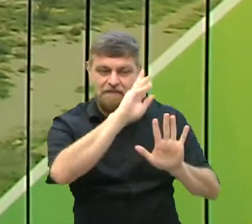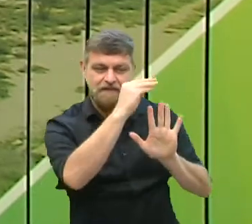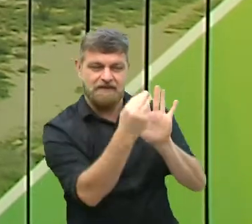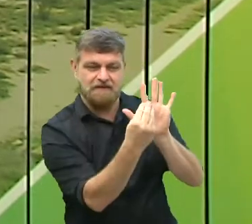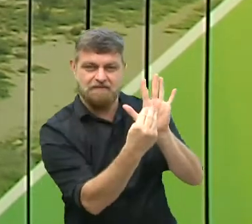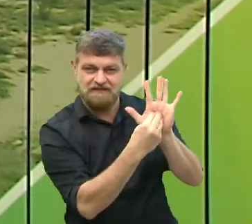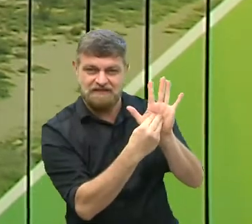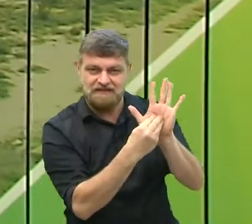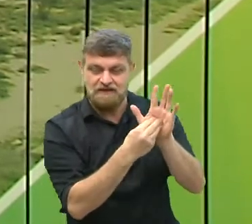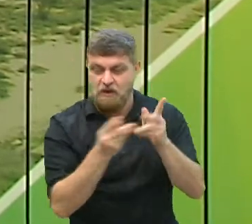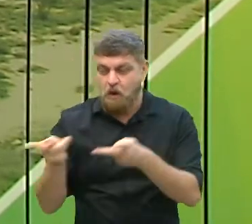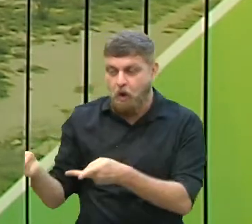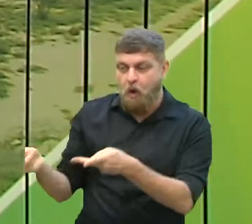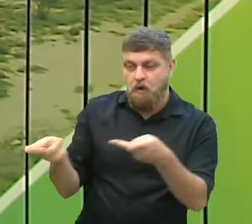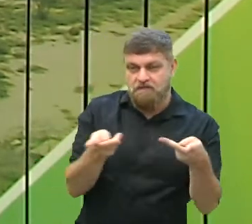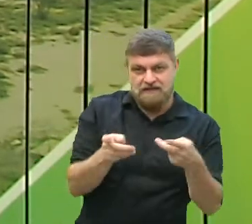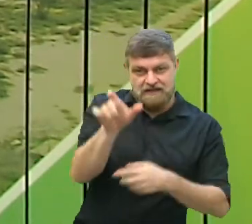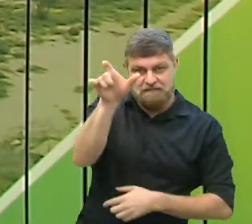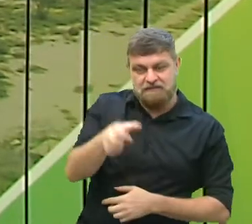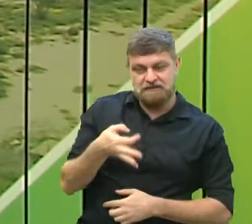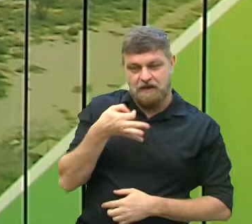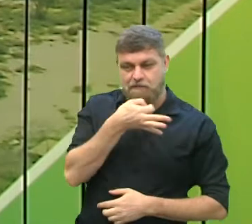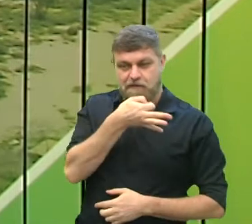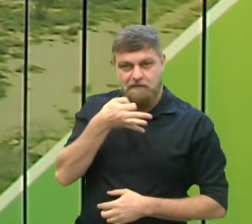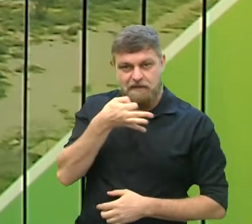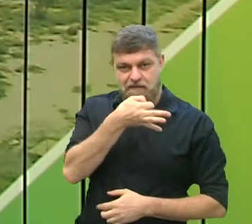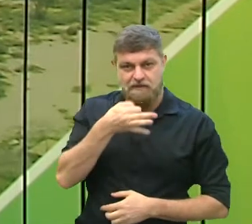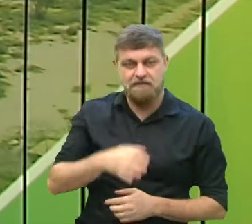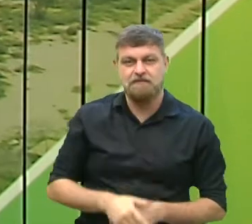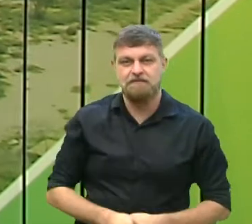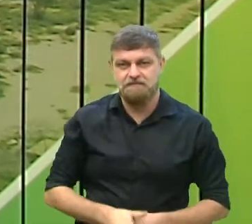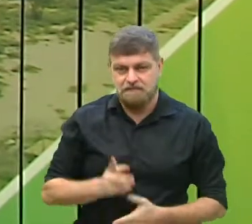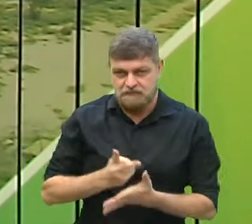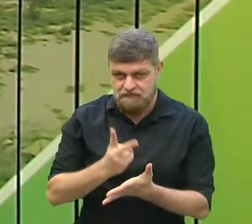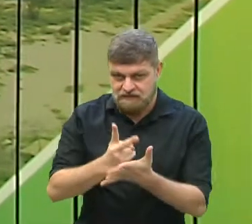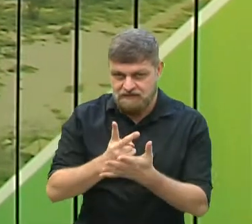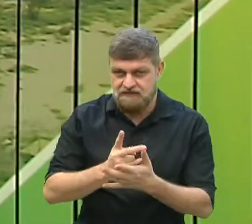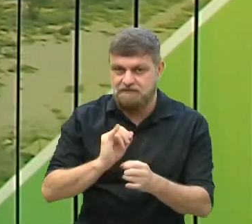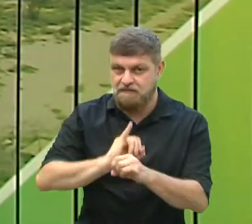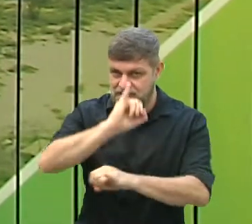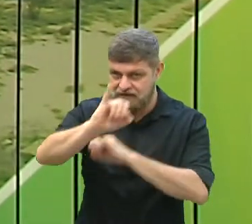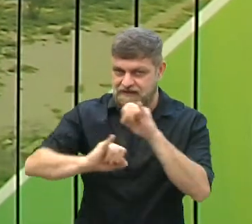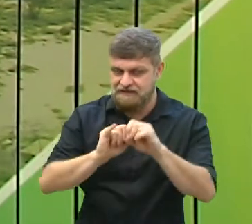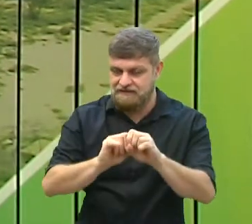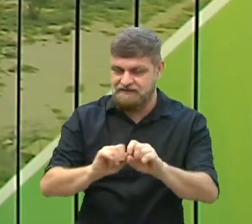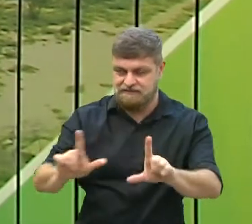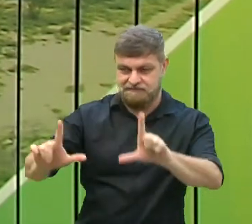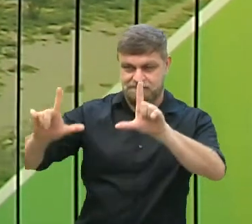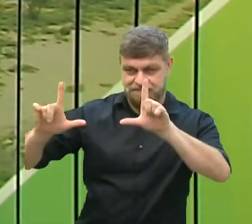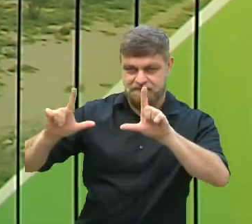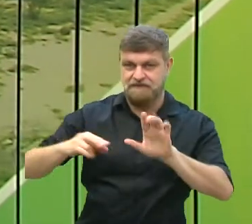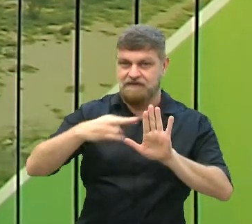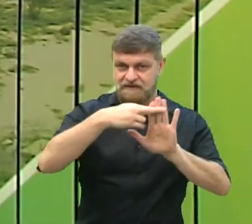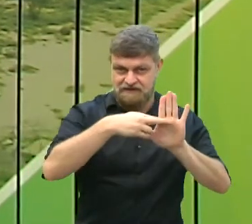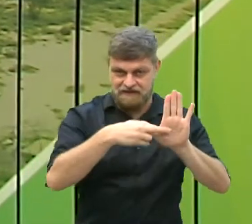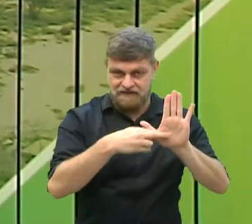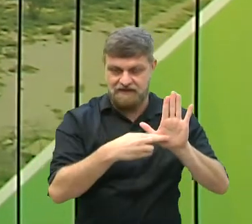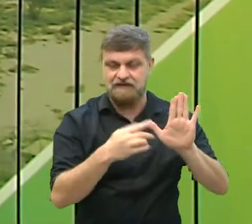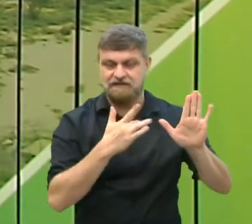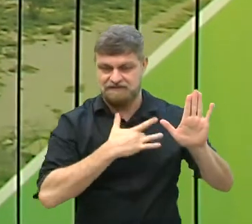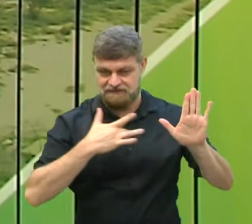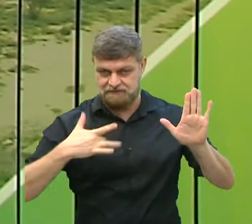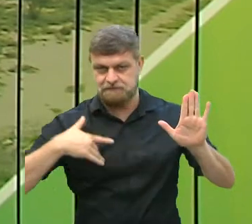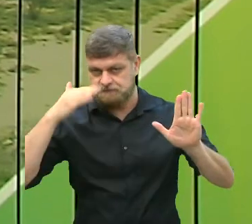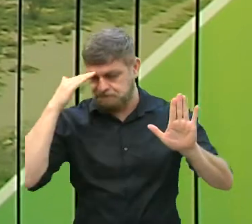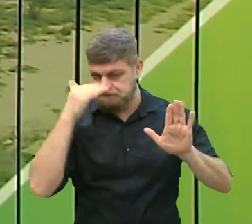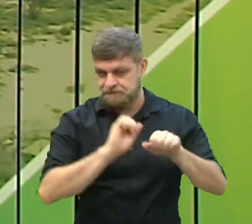com um convidado diferente aqui com a gente no estúdio, sempre de forma online também para manter todos os protocolos de prevenção